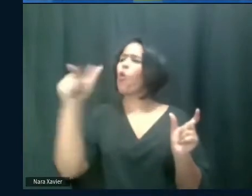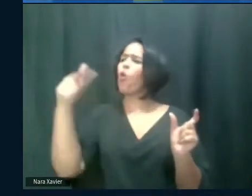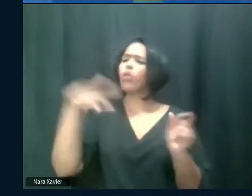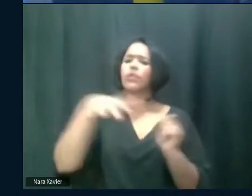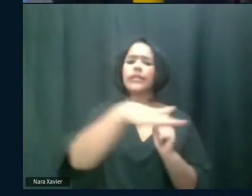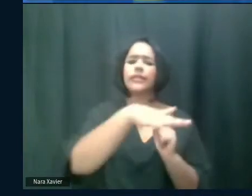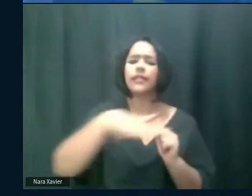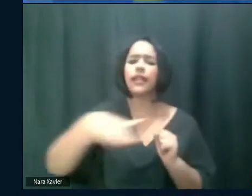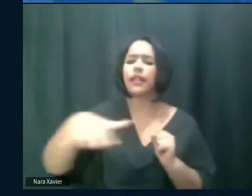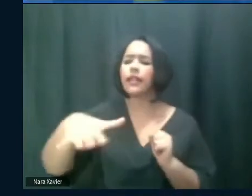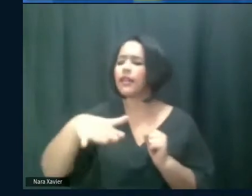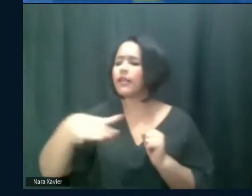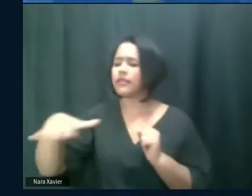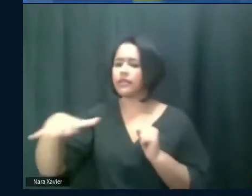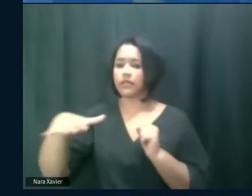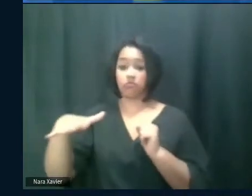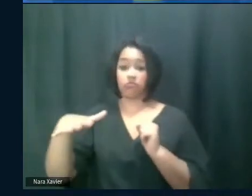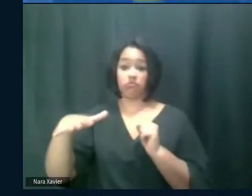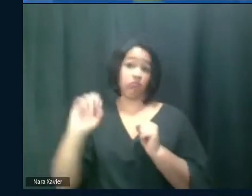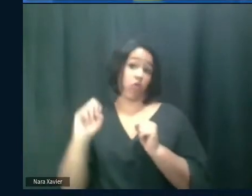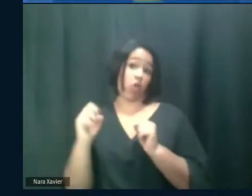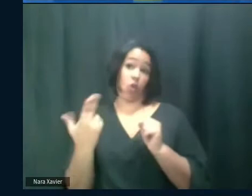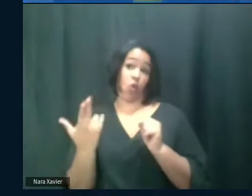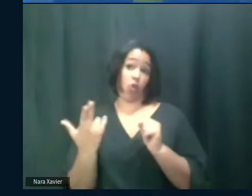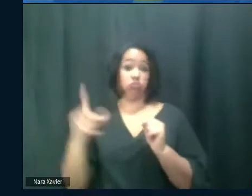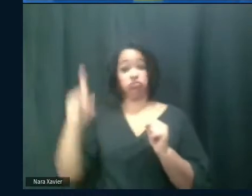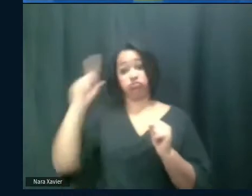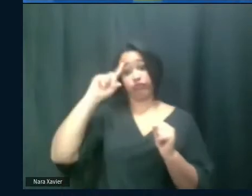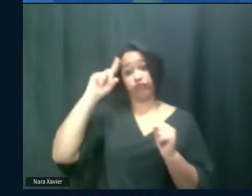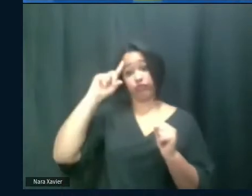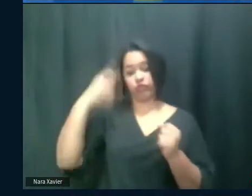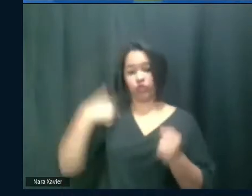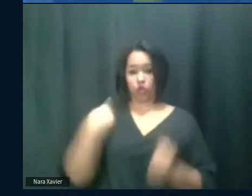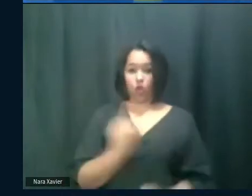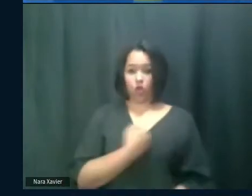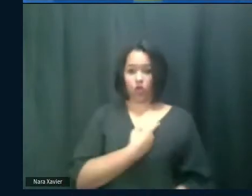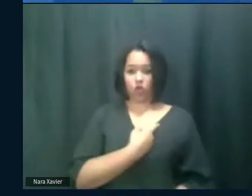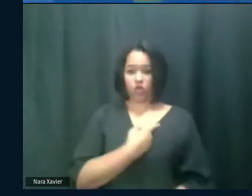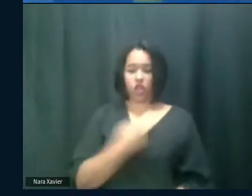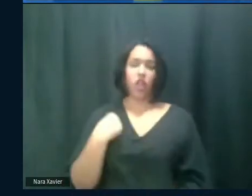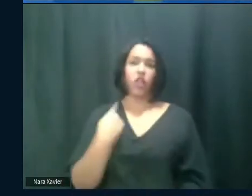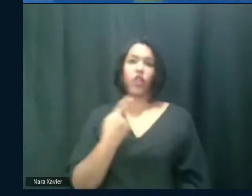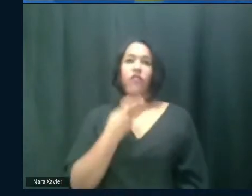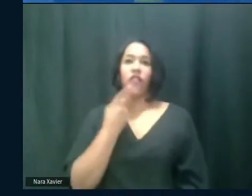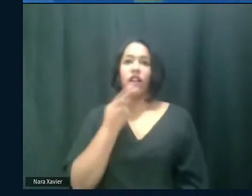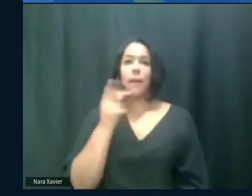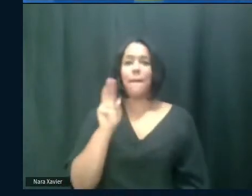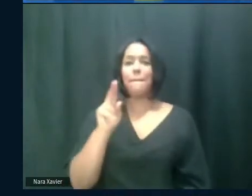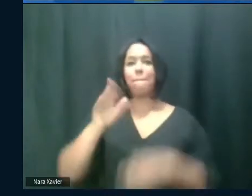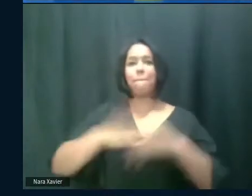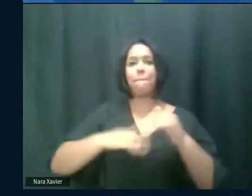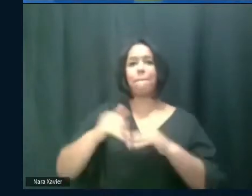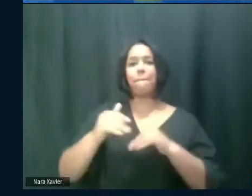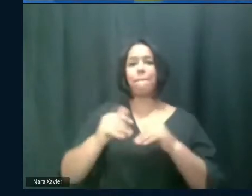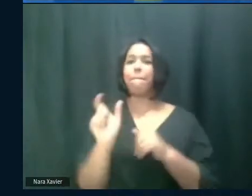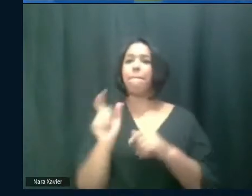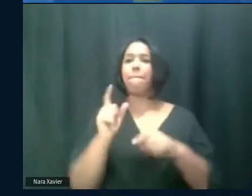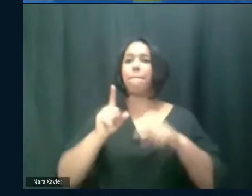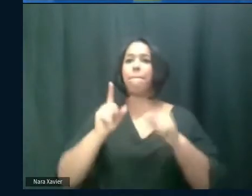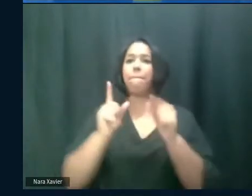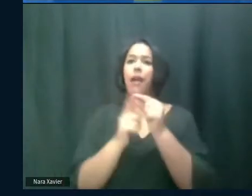áreas, ou no nosso dia a dia, a gente usa o termo, por exemplo, profissional